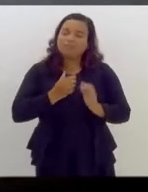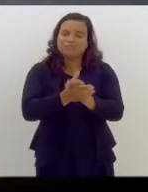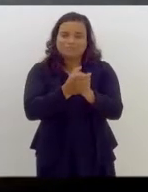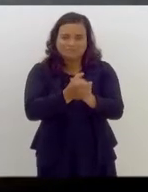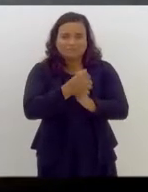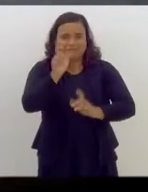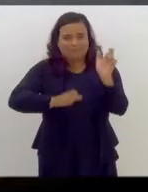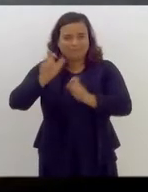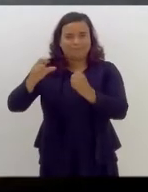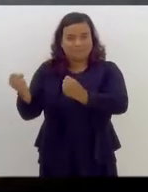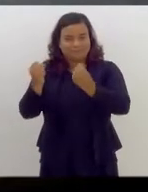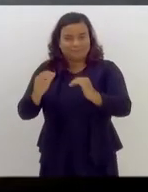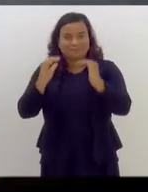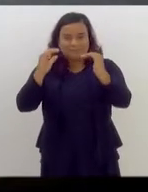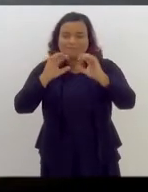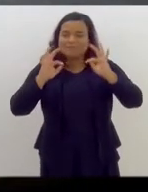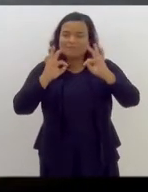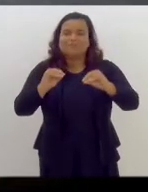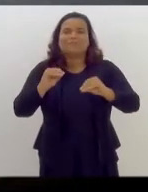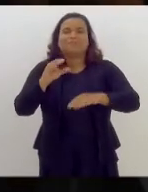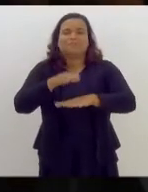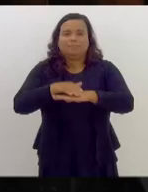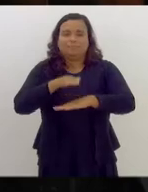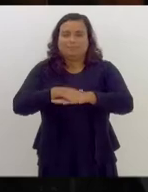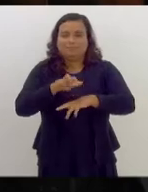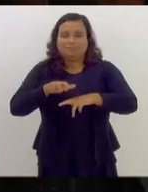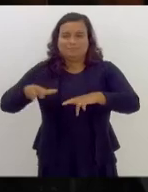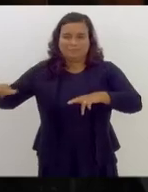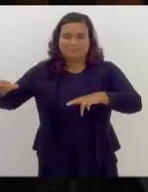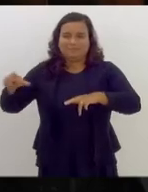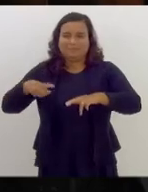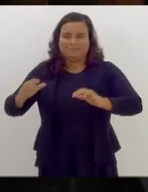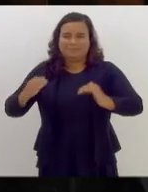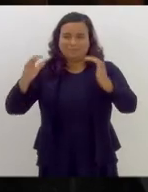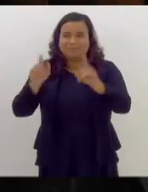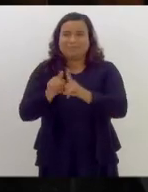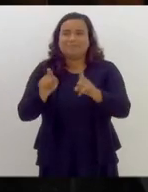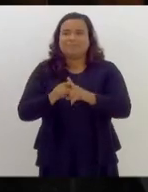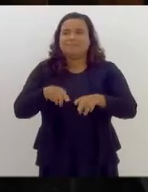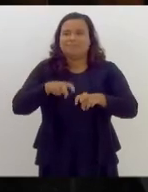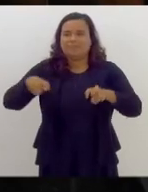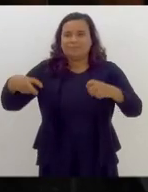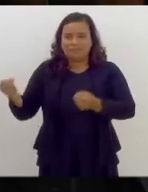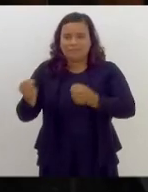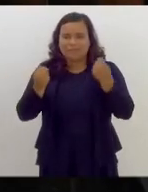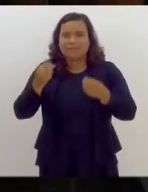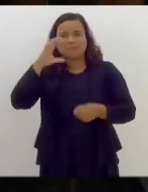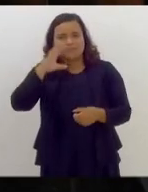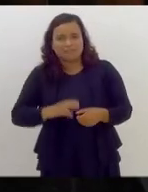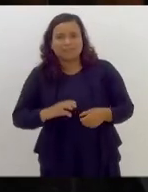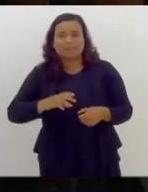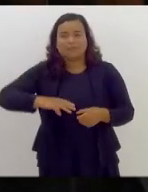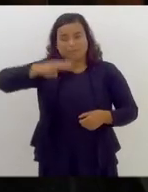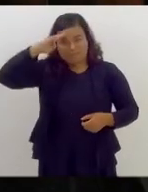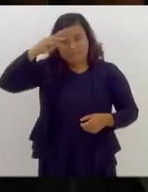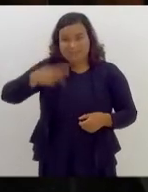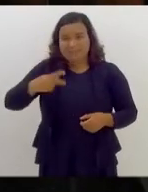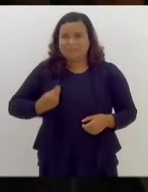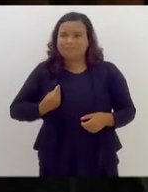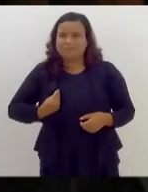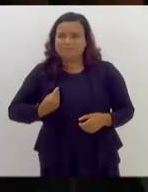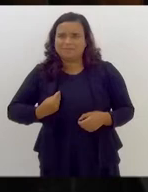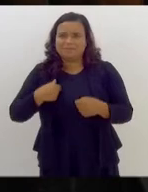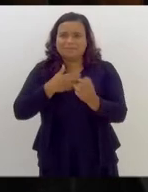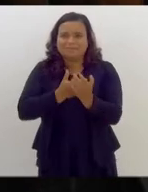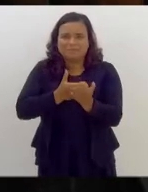as autoridades que compõem a mesa de honra e também as autoridades civis e militares aqui presentes.